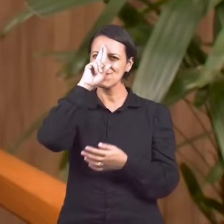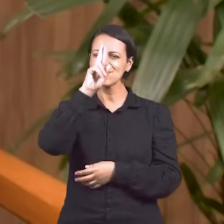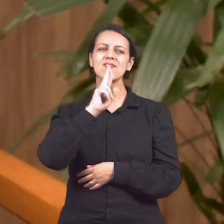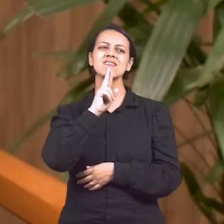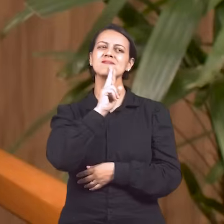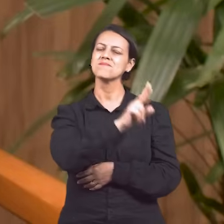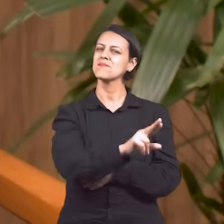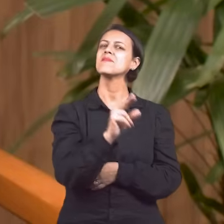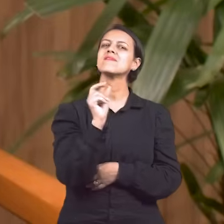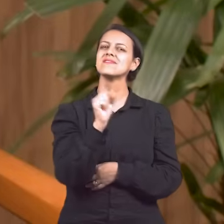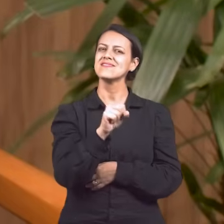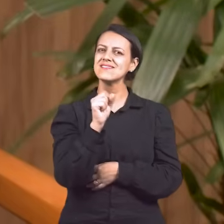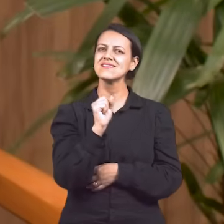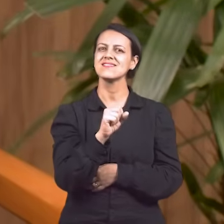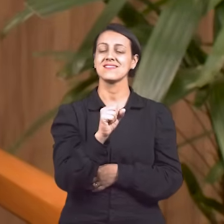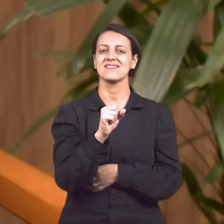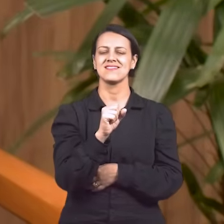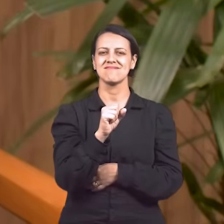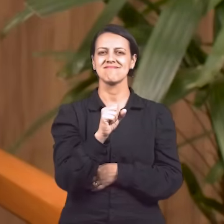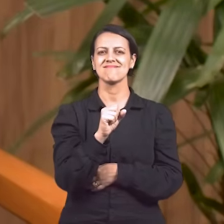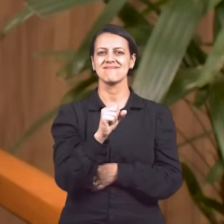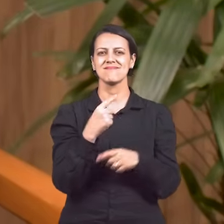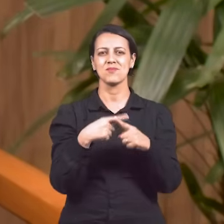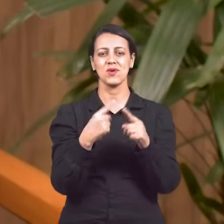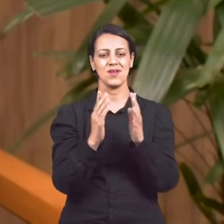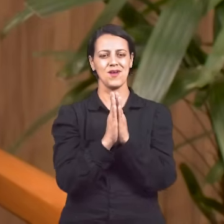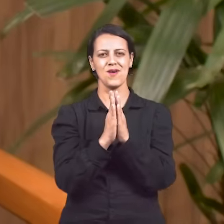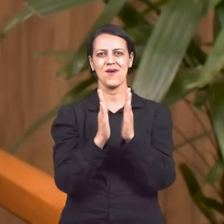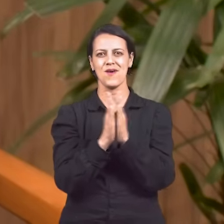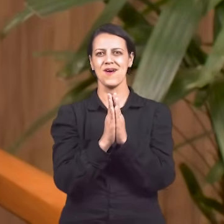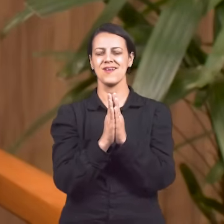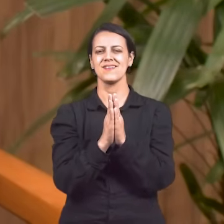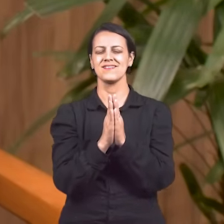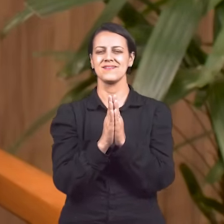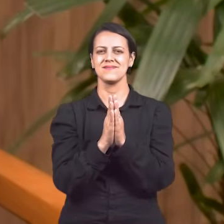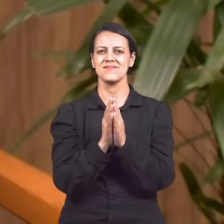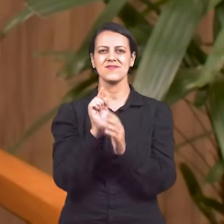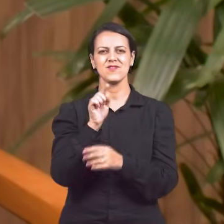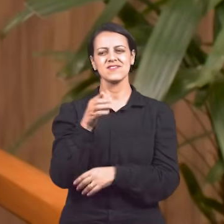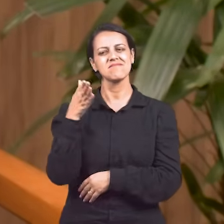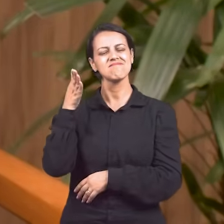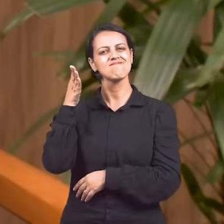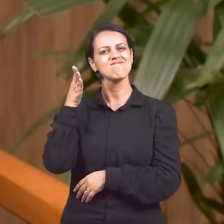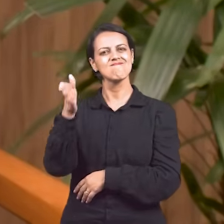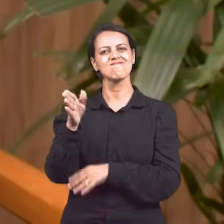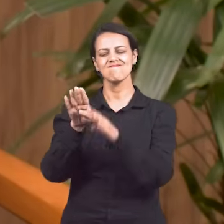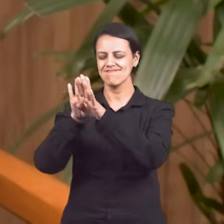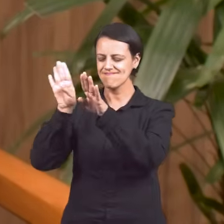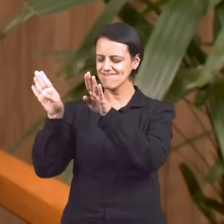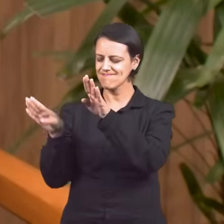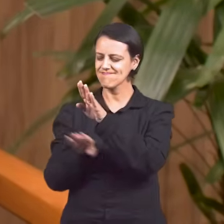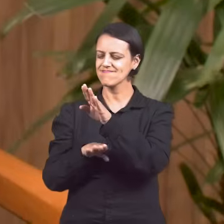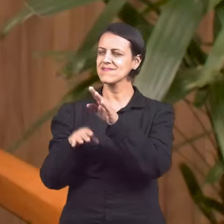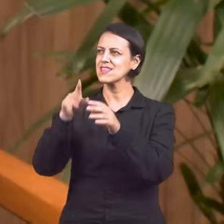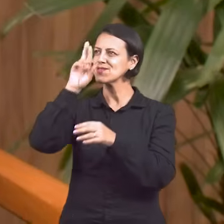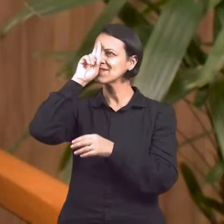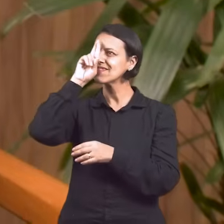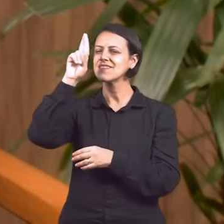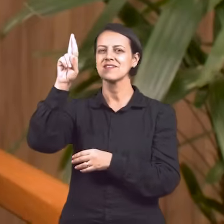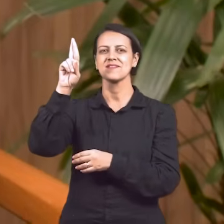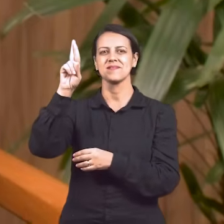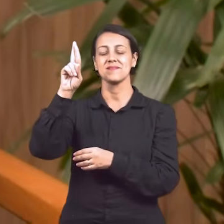e o Senhor deu essa experiência. E verdadeiramente o Senhor responde a